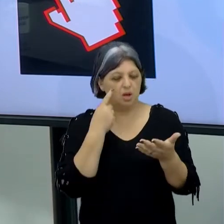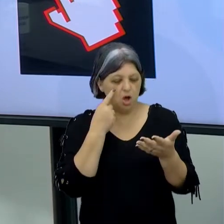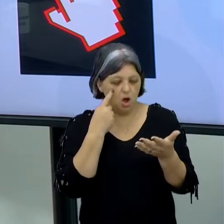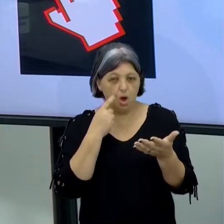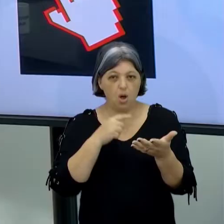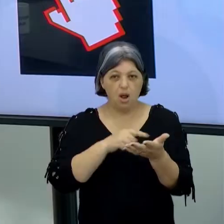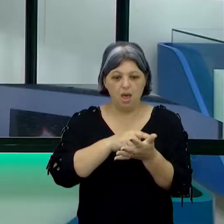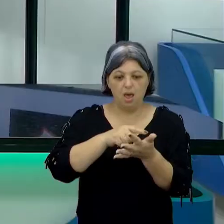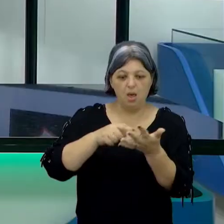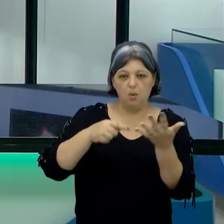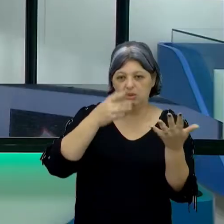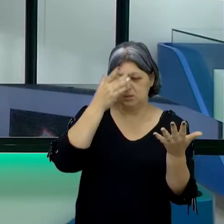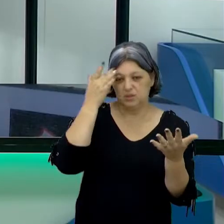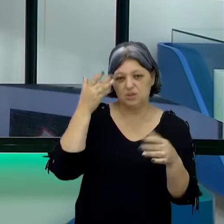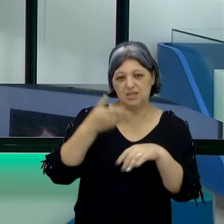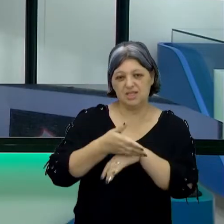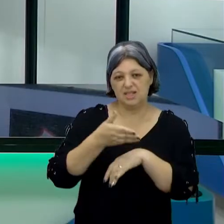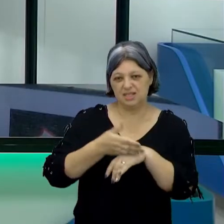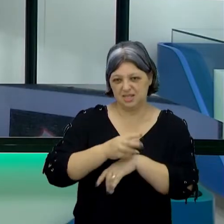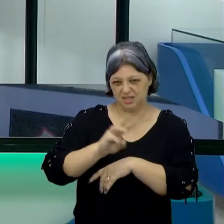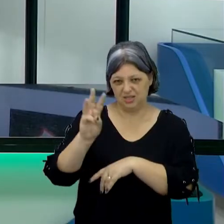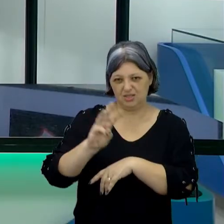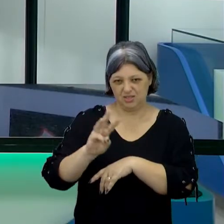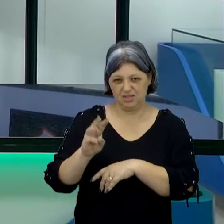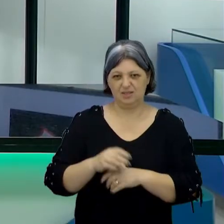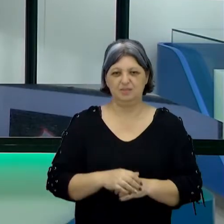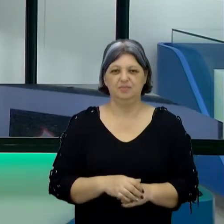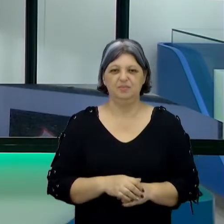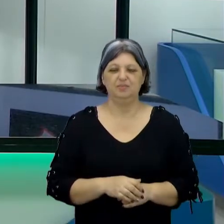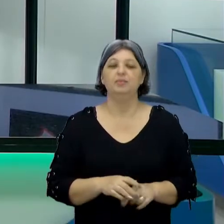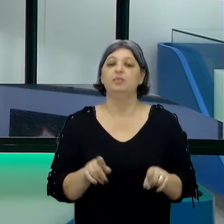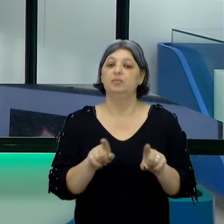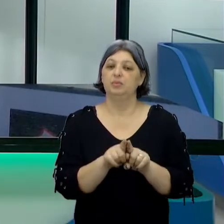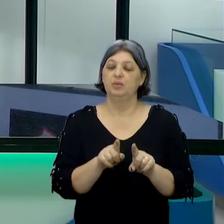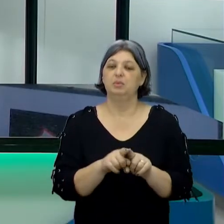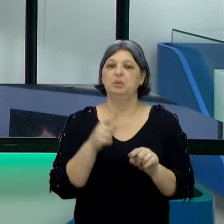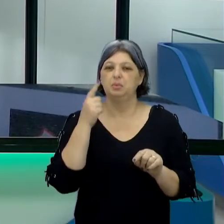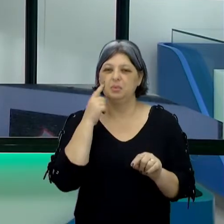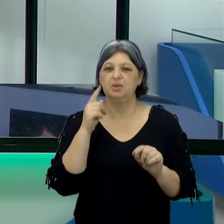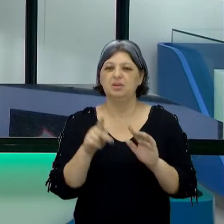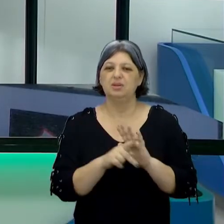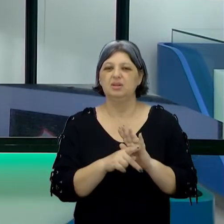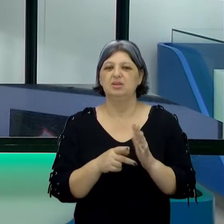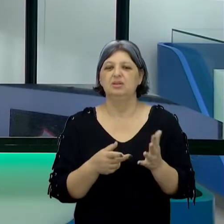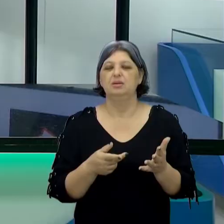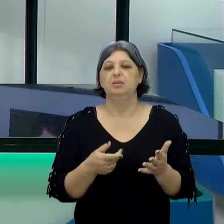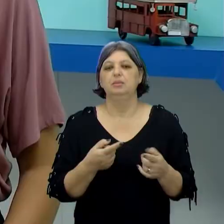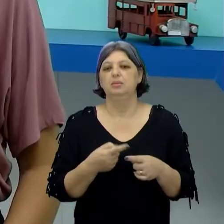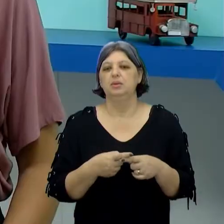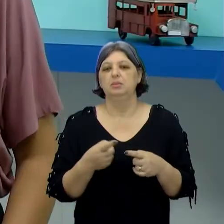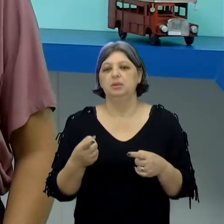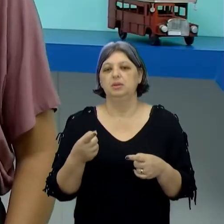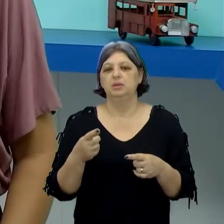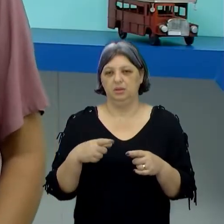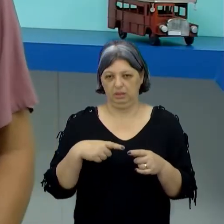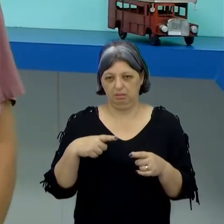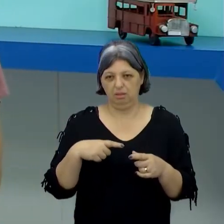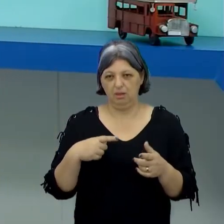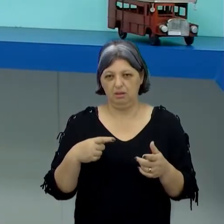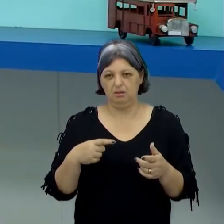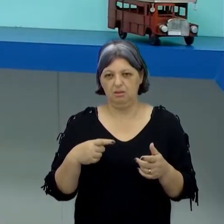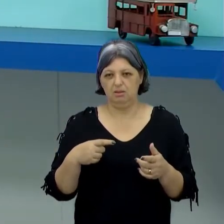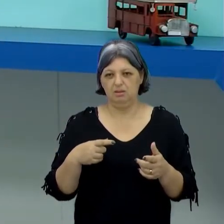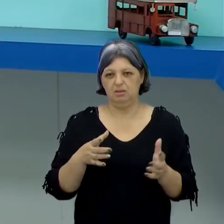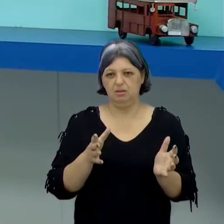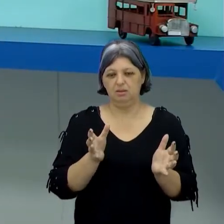acessam o nosso site. A desenciclopédia cai aí, Malta, viu? Você pega, você tem tipo o Wikipedia,